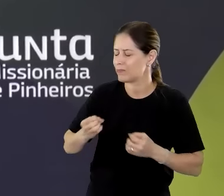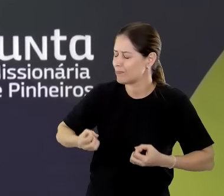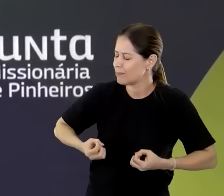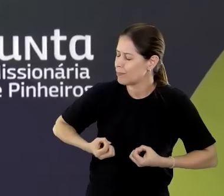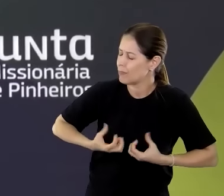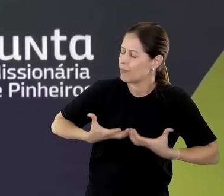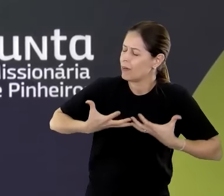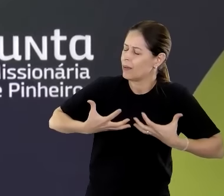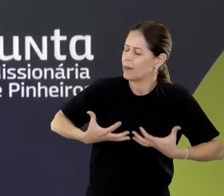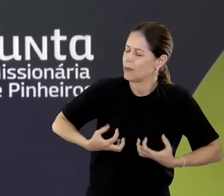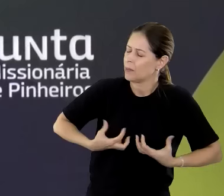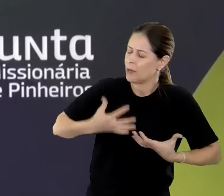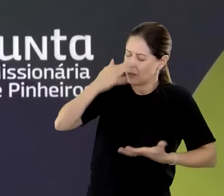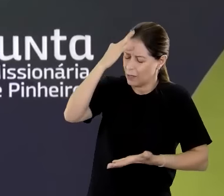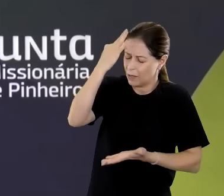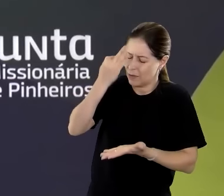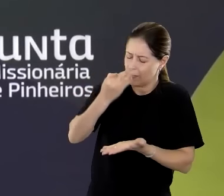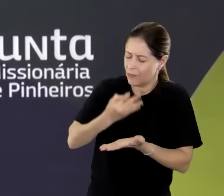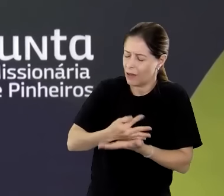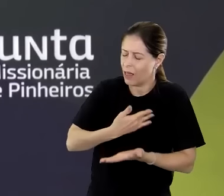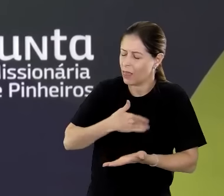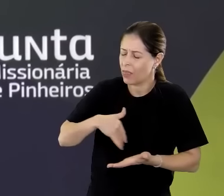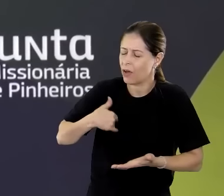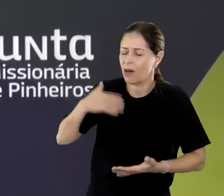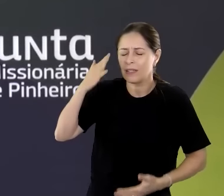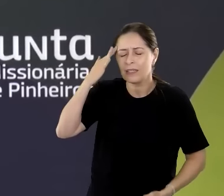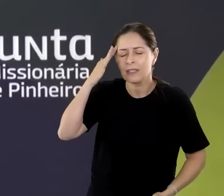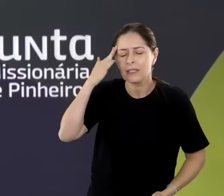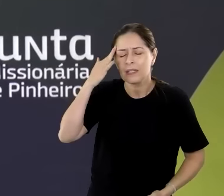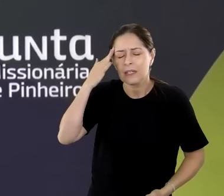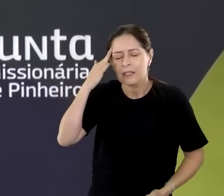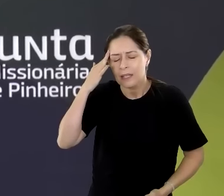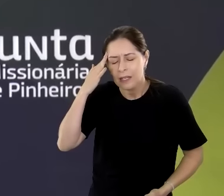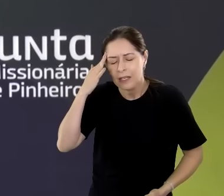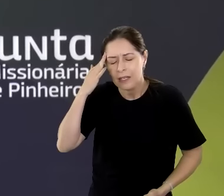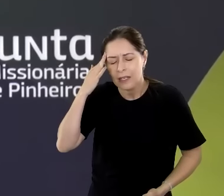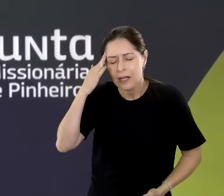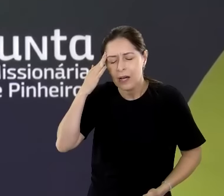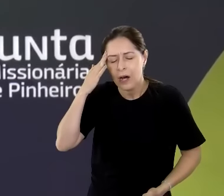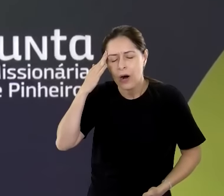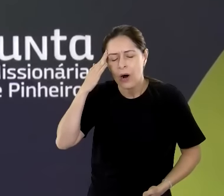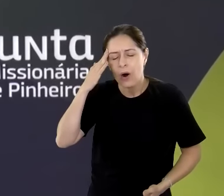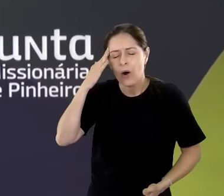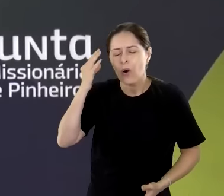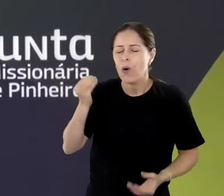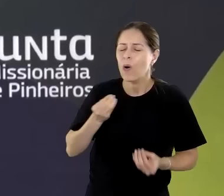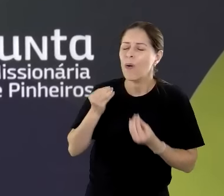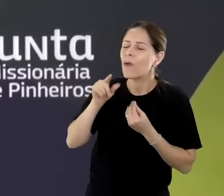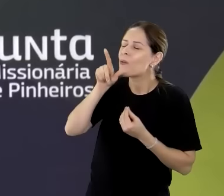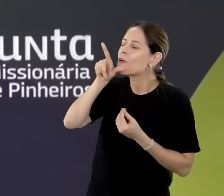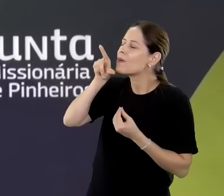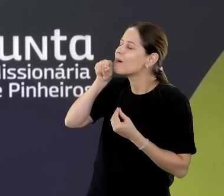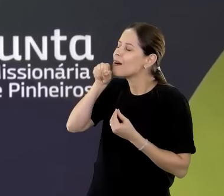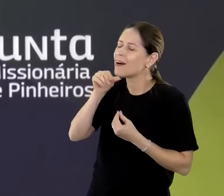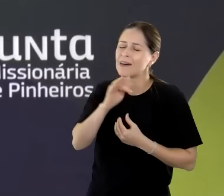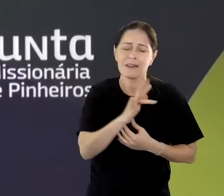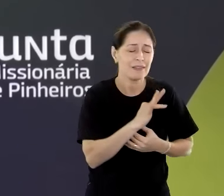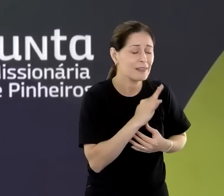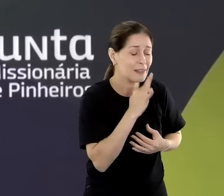fé, abra os nossos olhos para observarmos as aves, as